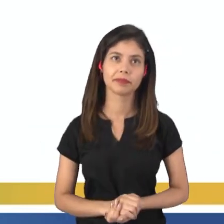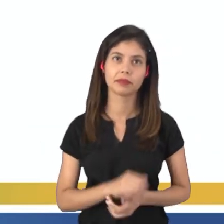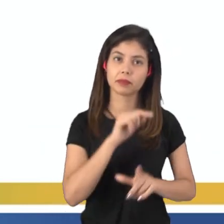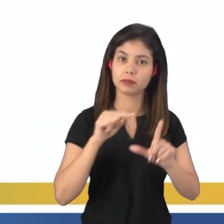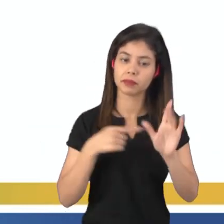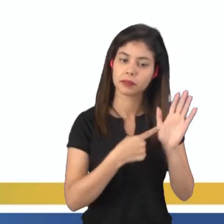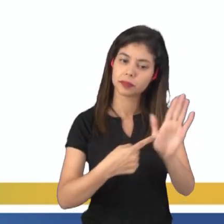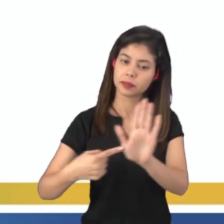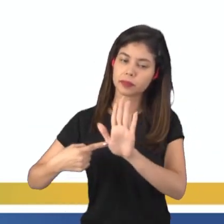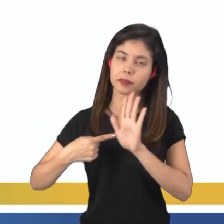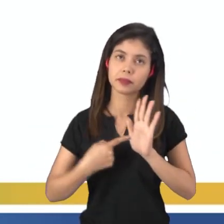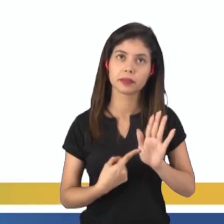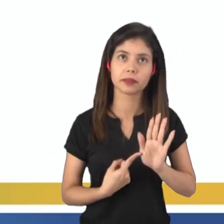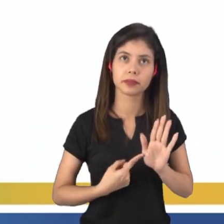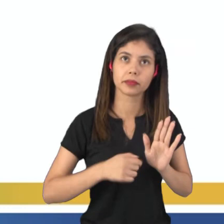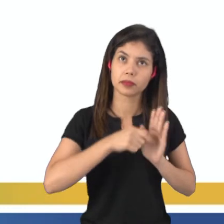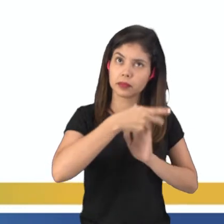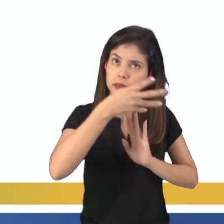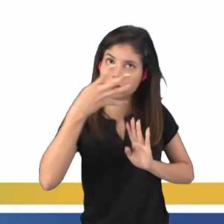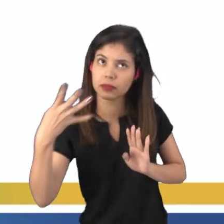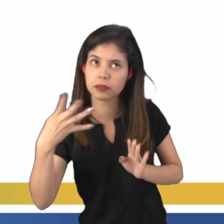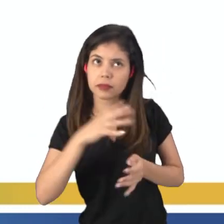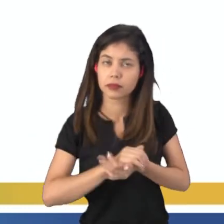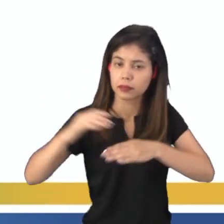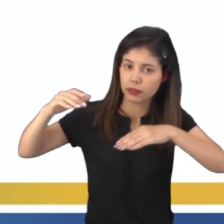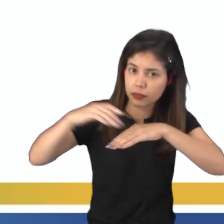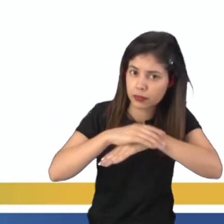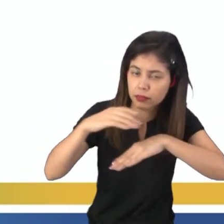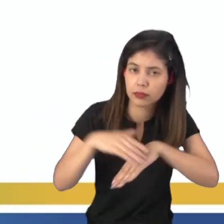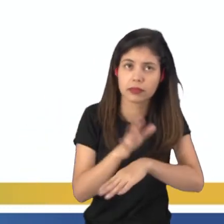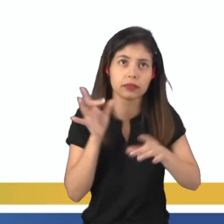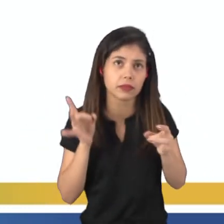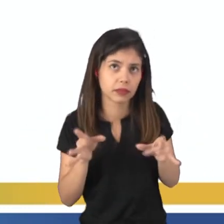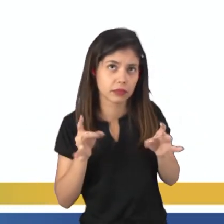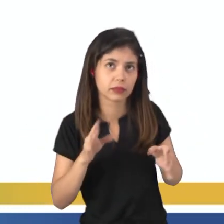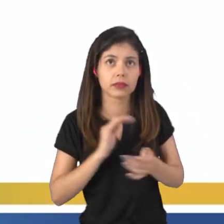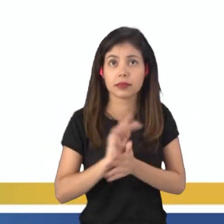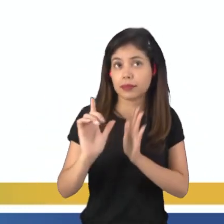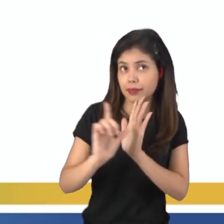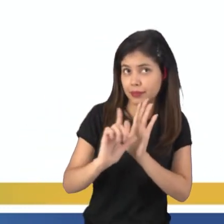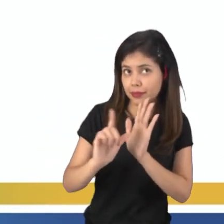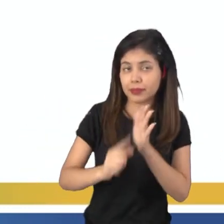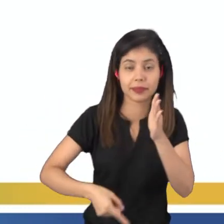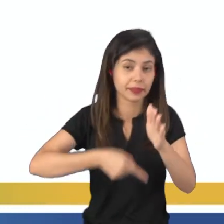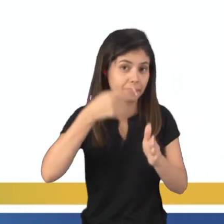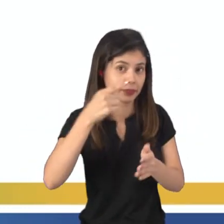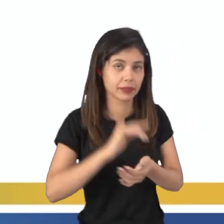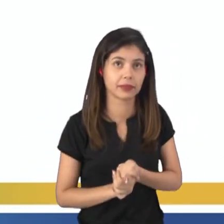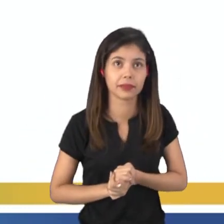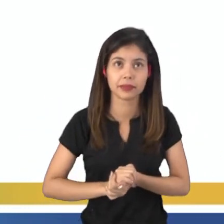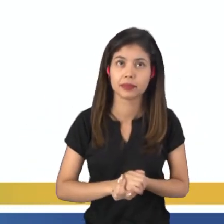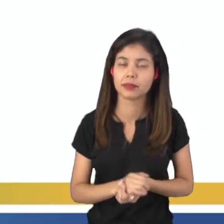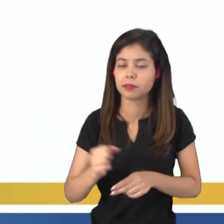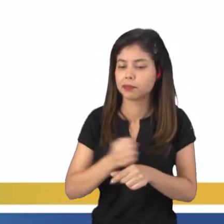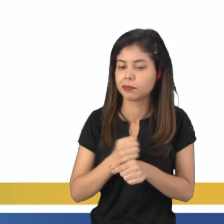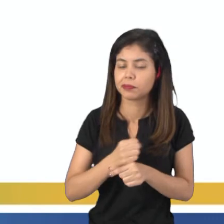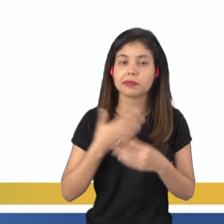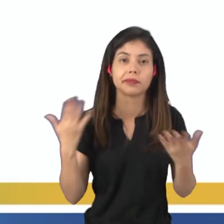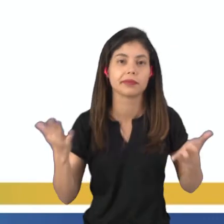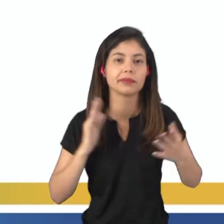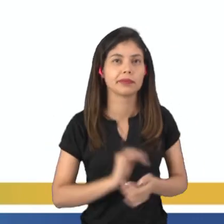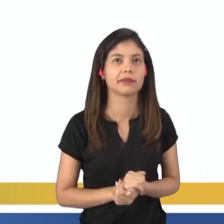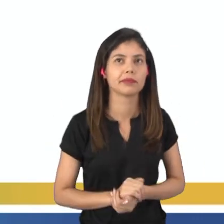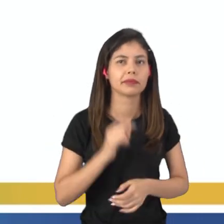gráfico a seguir mostra a quantidade aí de pares de sapato vendido em uma loja no primeiro semestre desse